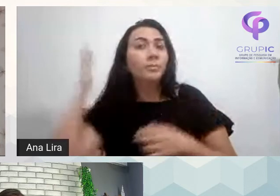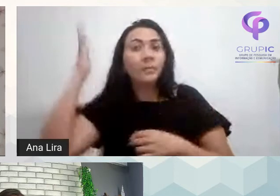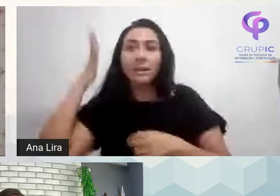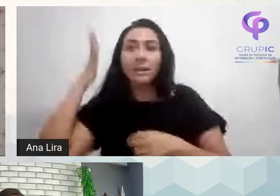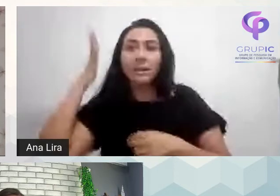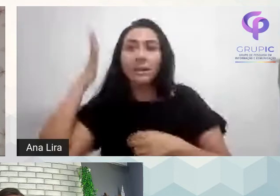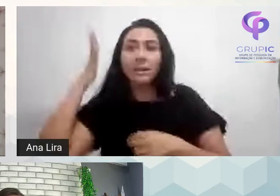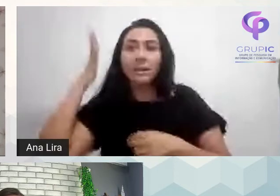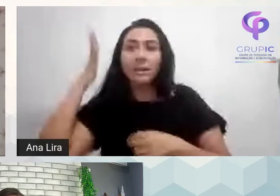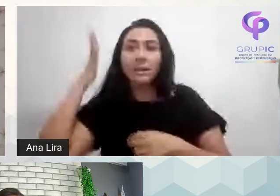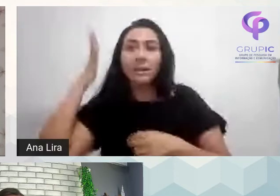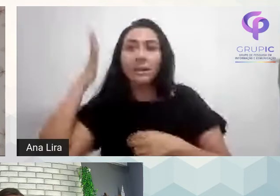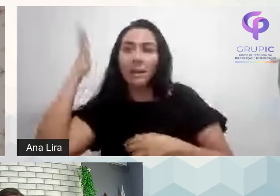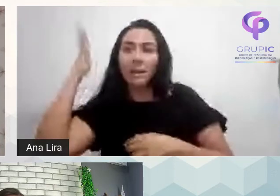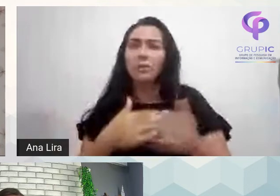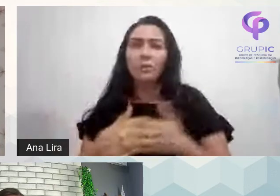atividades.